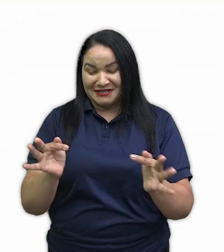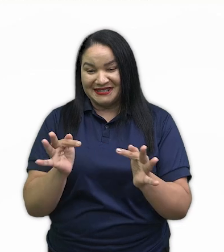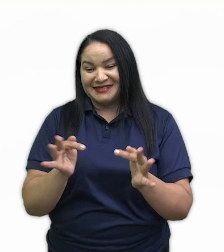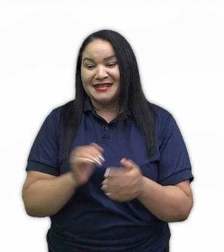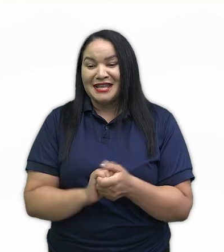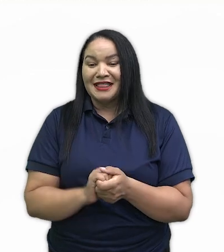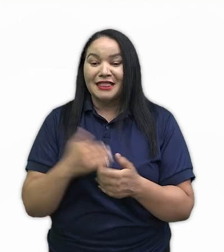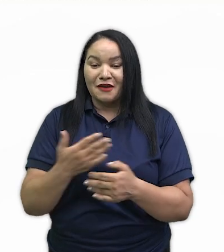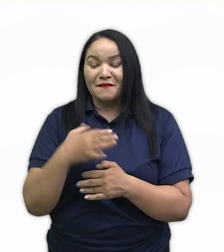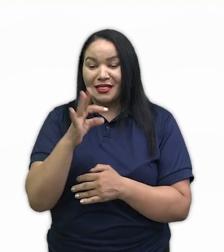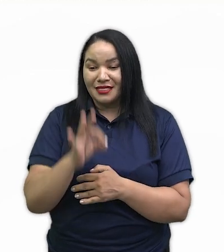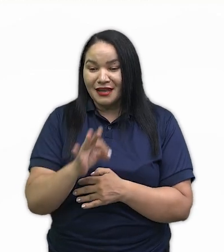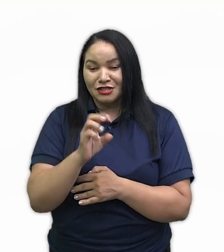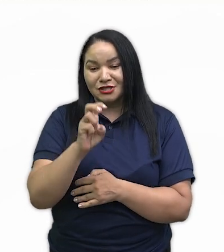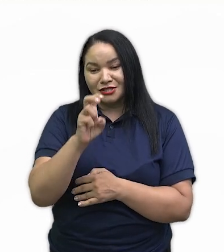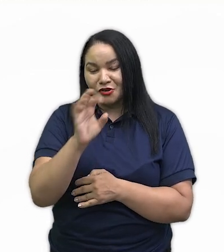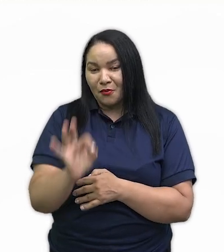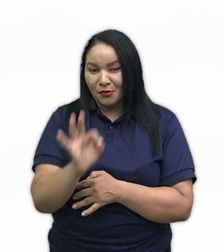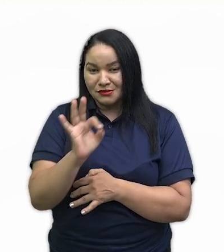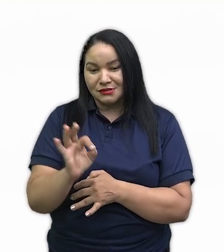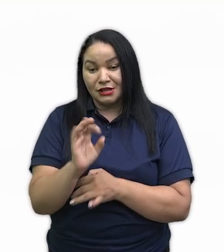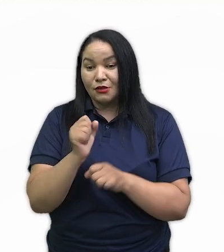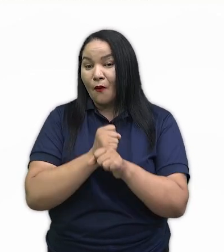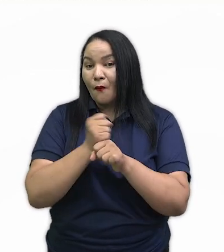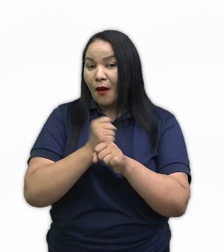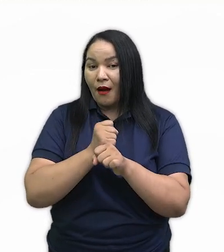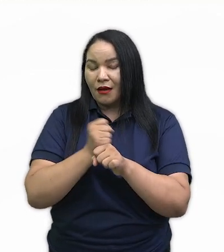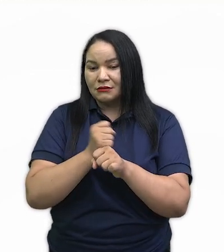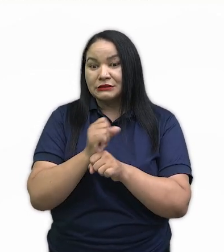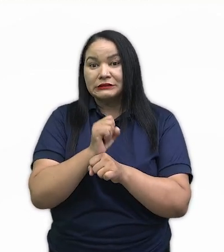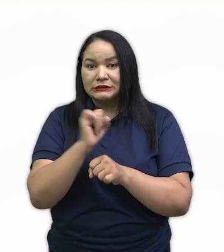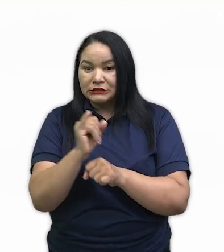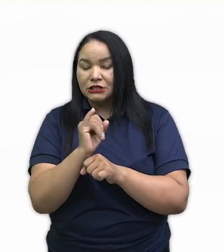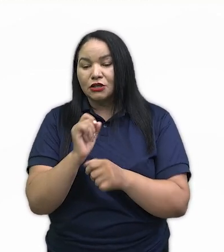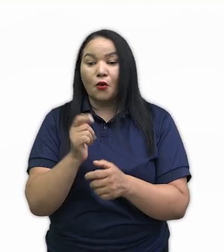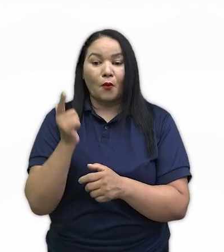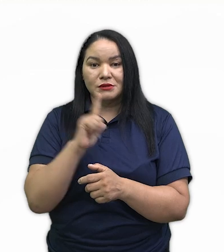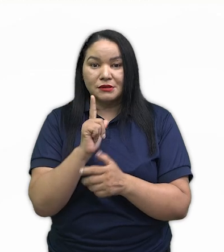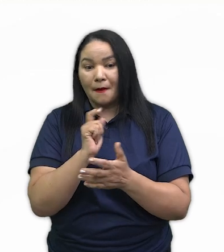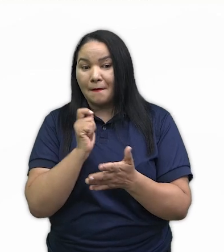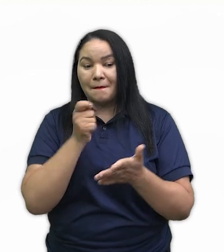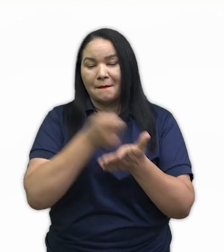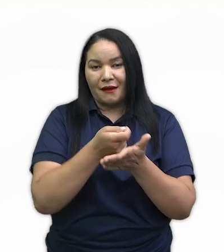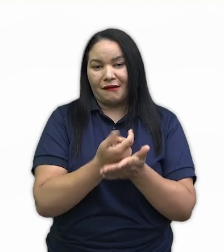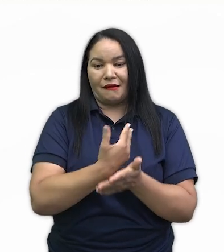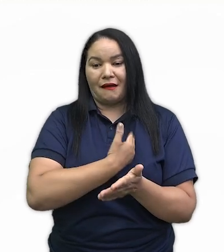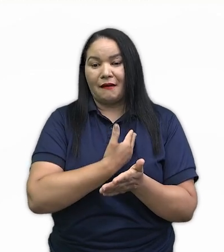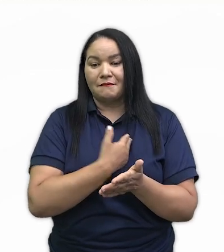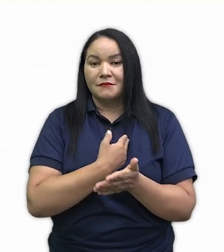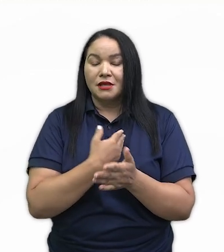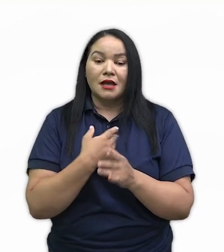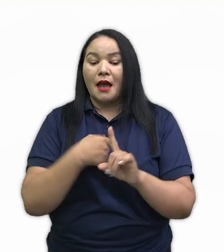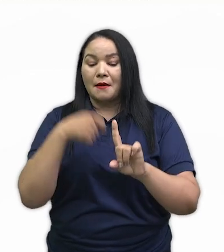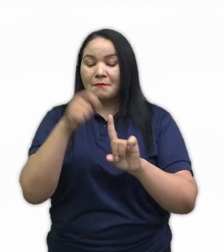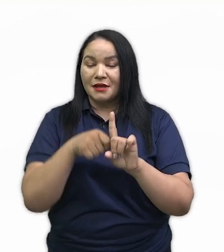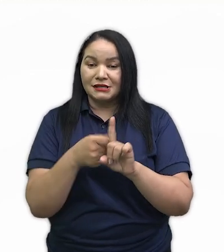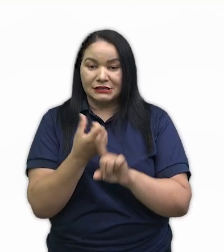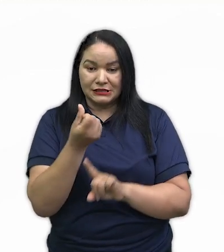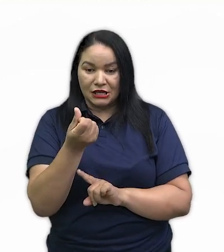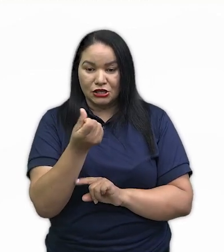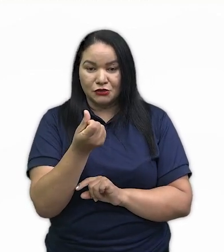de 5% ao ano. Suponha que ele consiga pagar sua amiga após 6